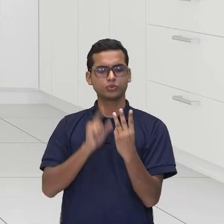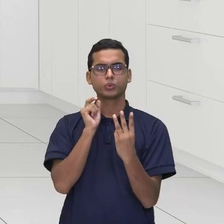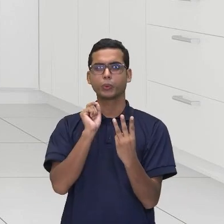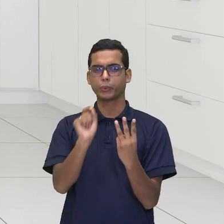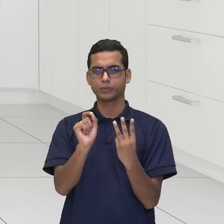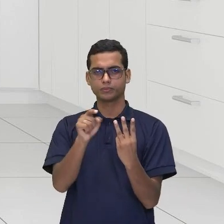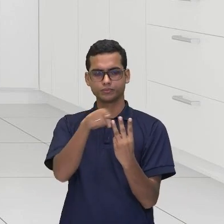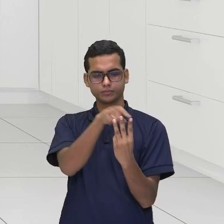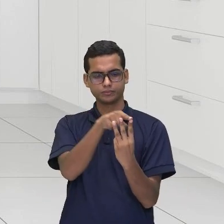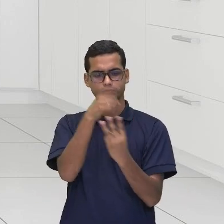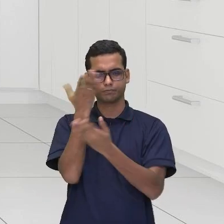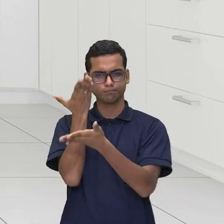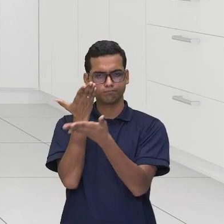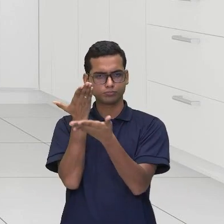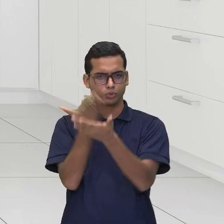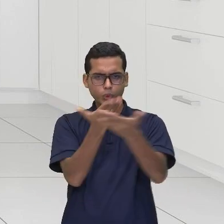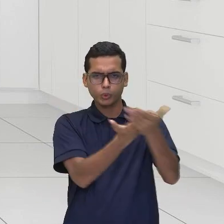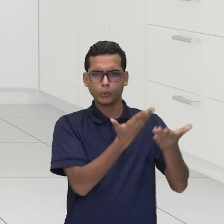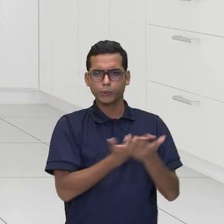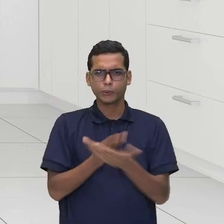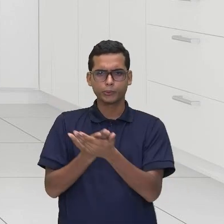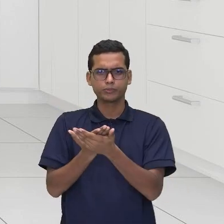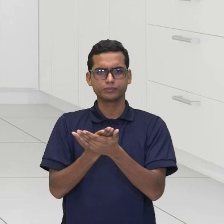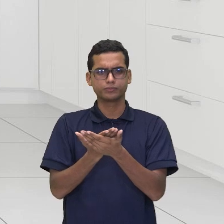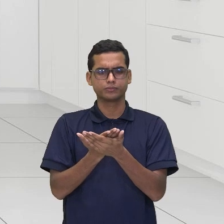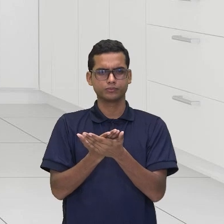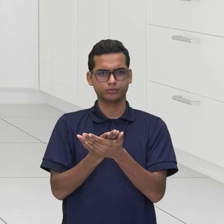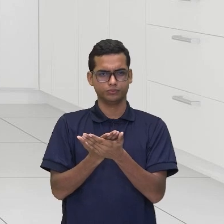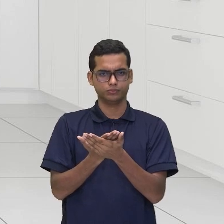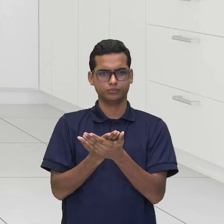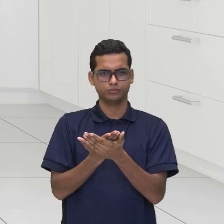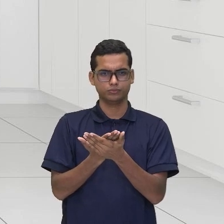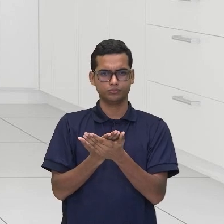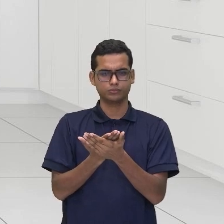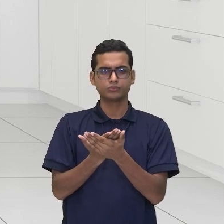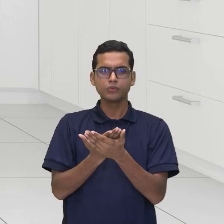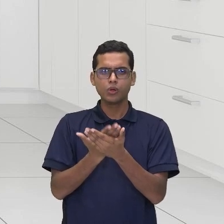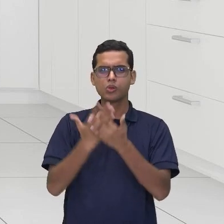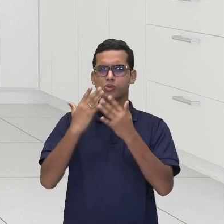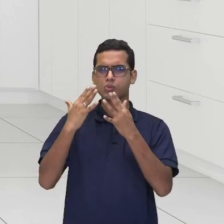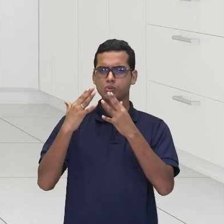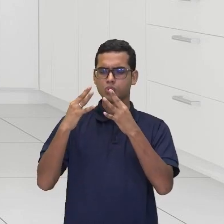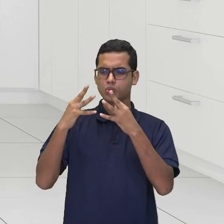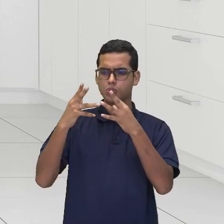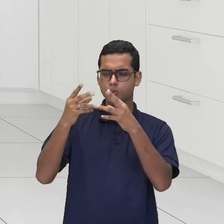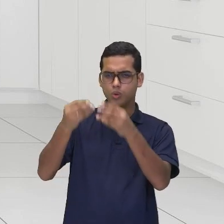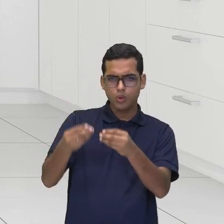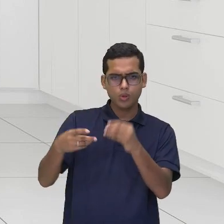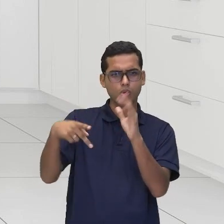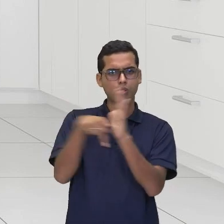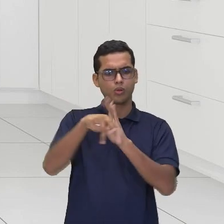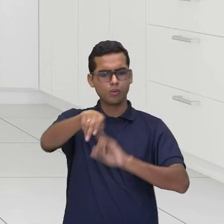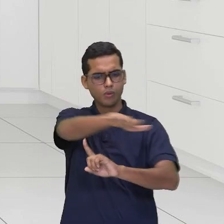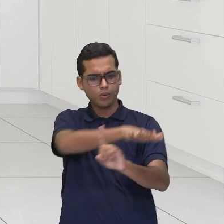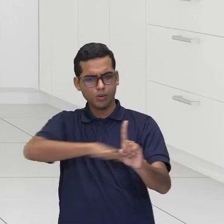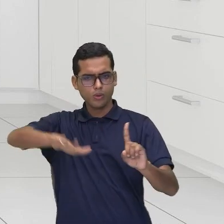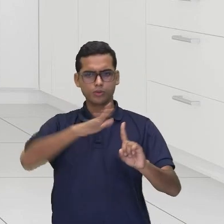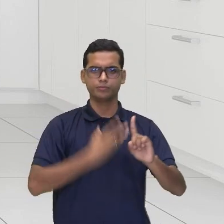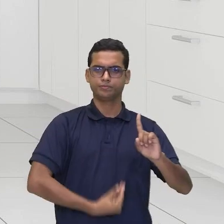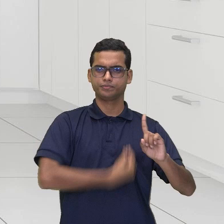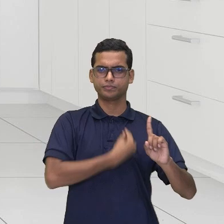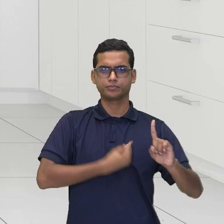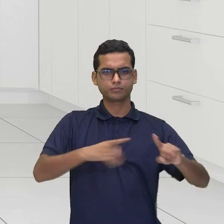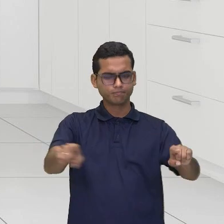O estudo, né, de tudo que está aqui e que nos serve. E